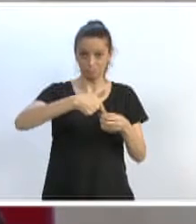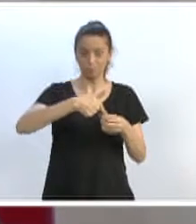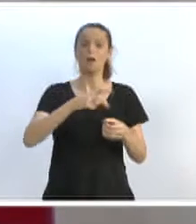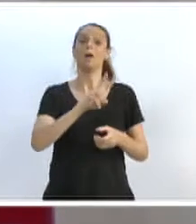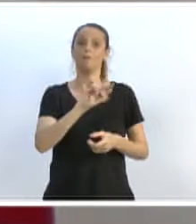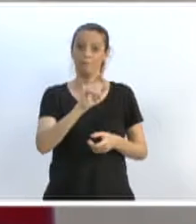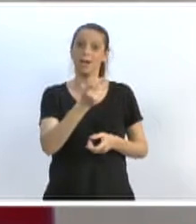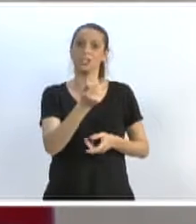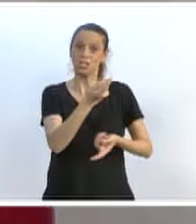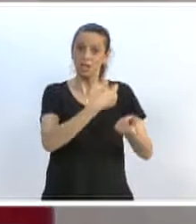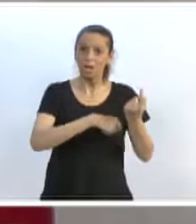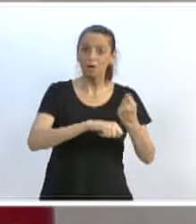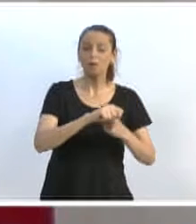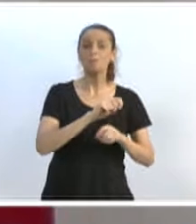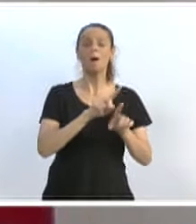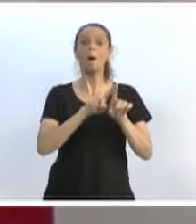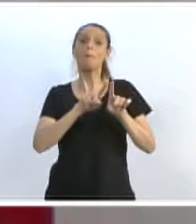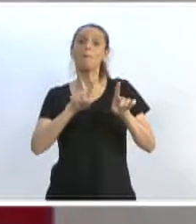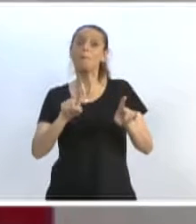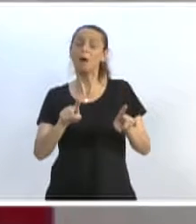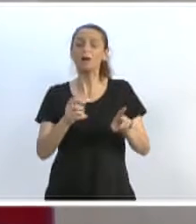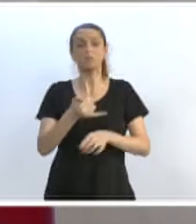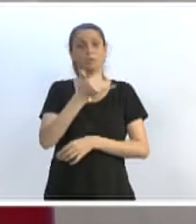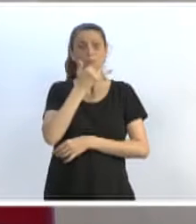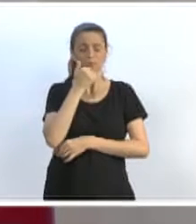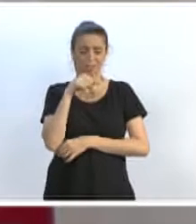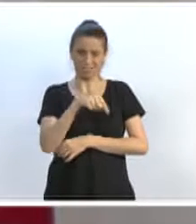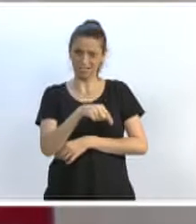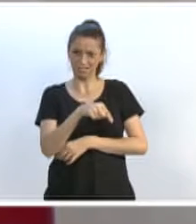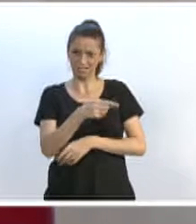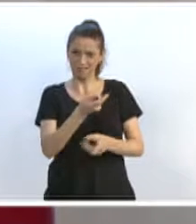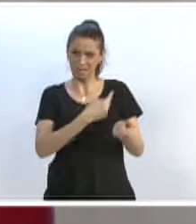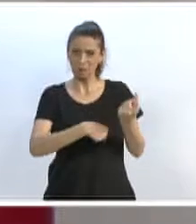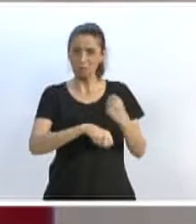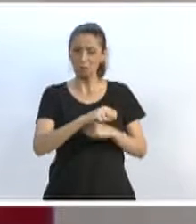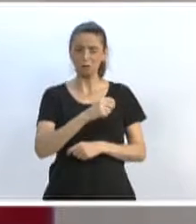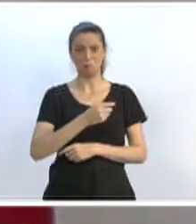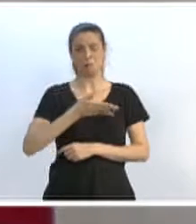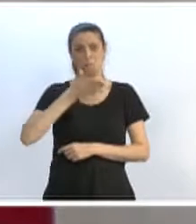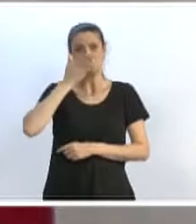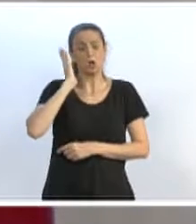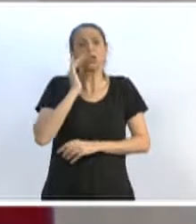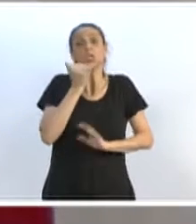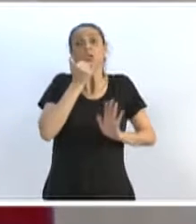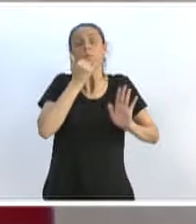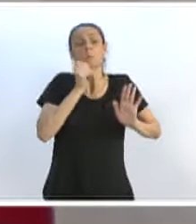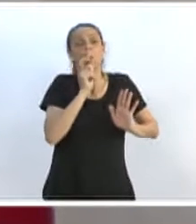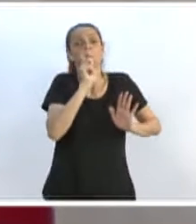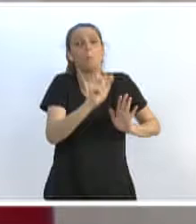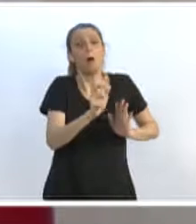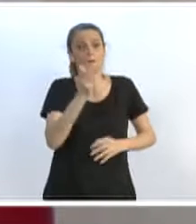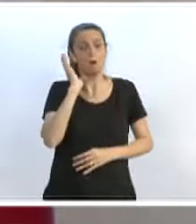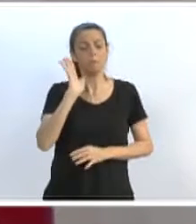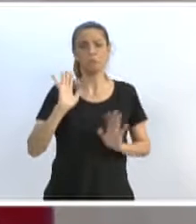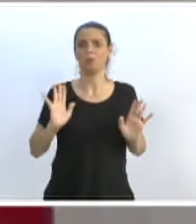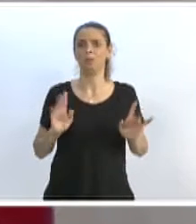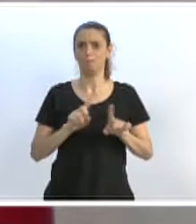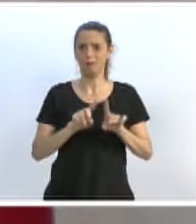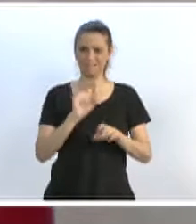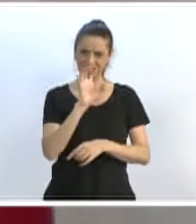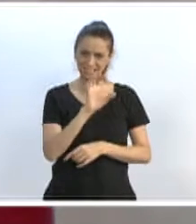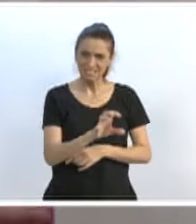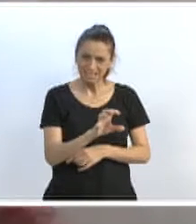opinião, desculpa, é uma economia burra. Me permito usar essa expressão, porque da forma que o governo